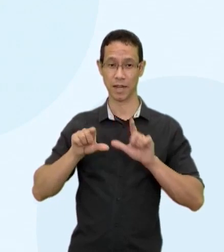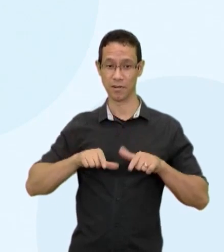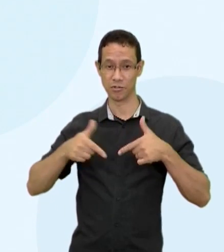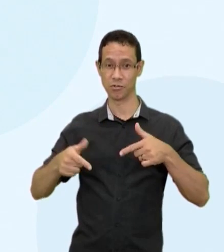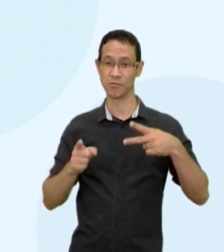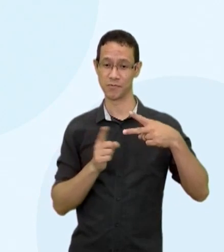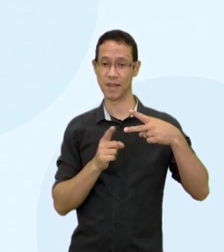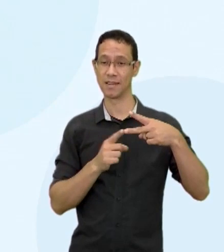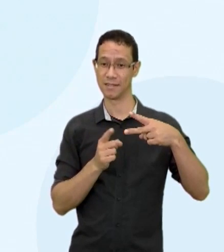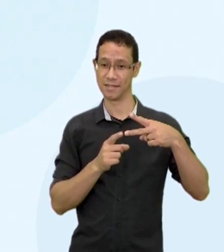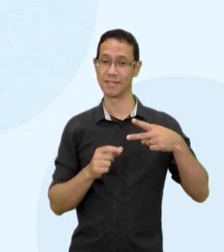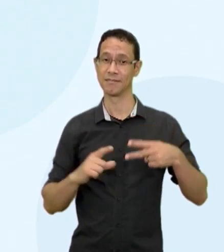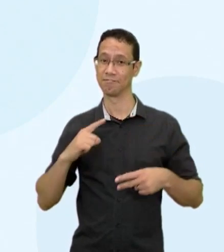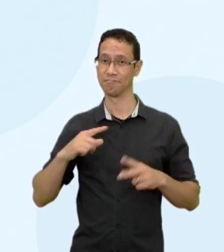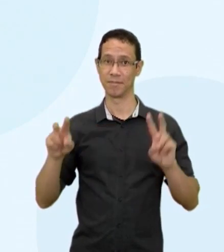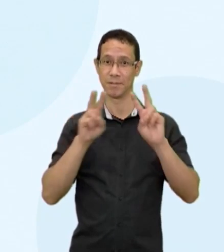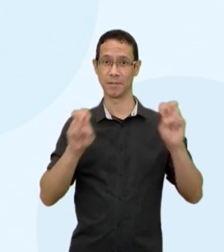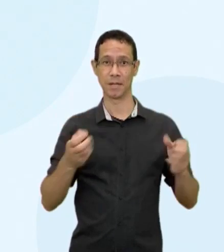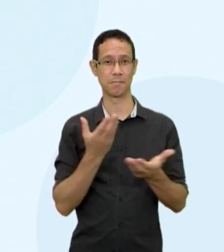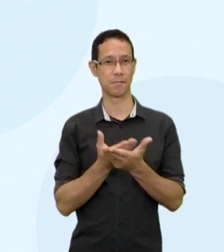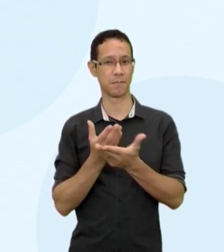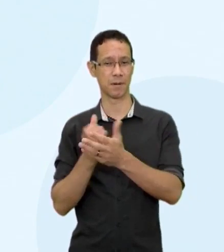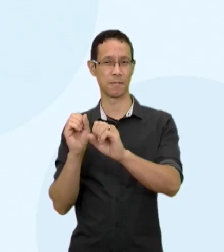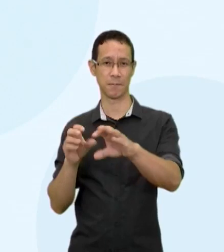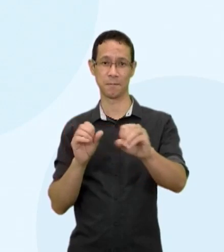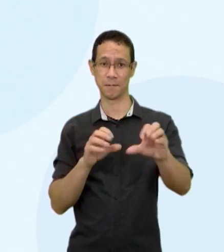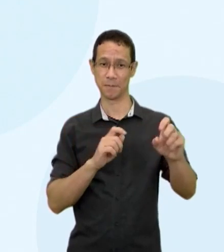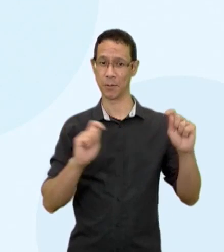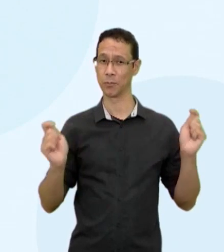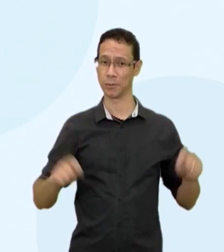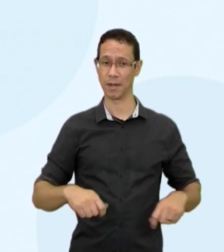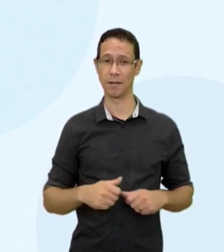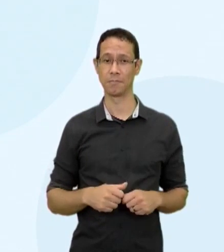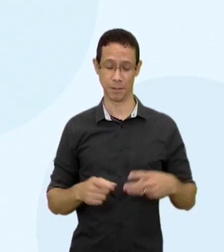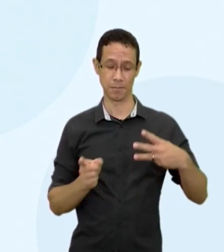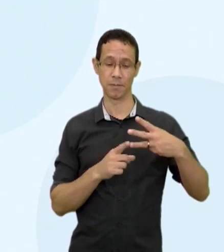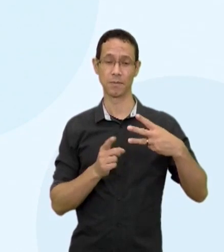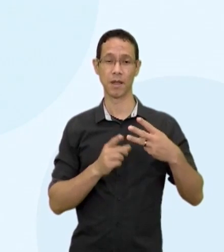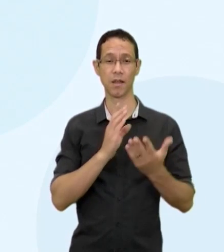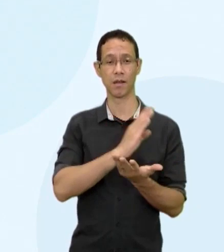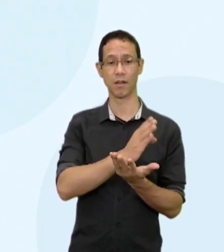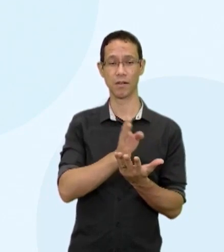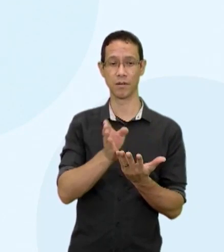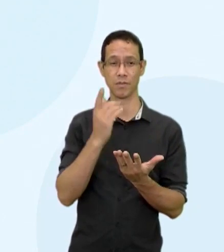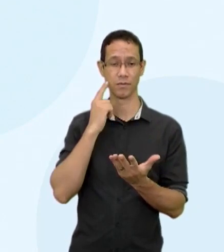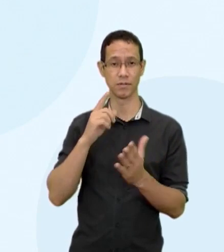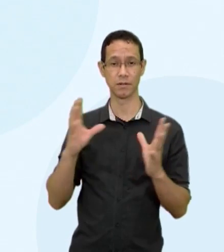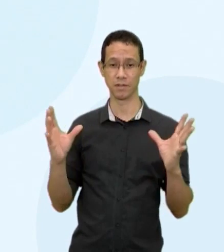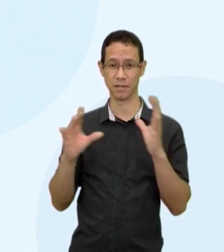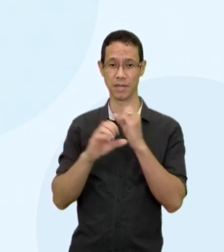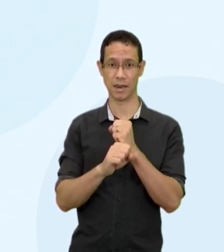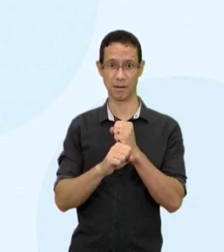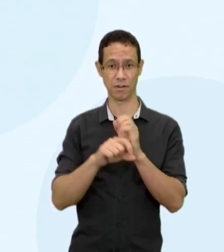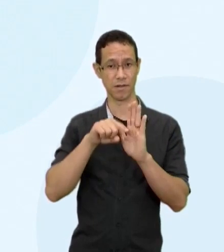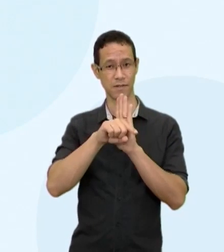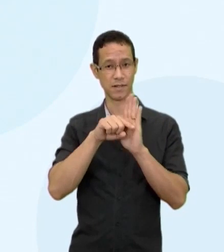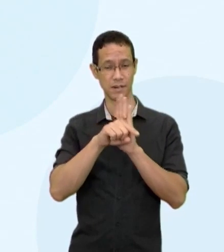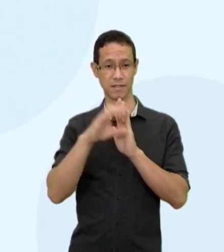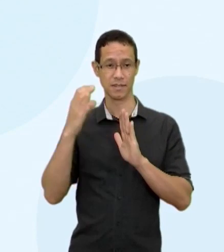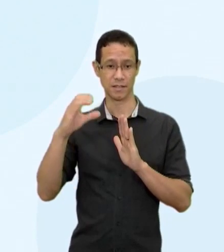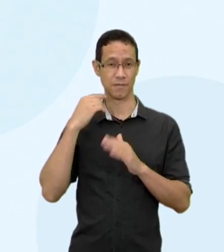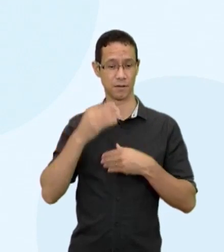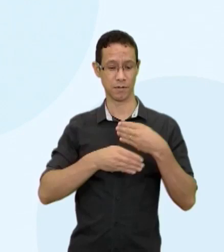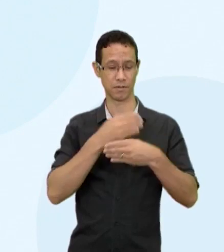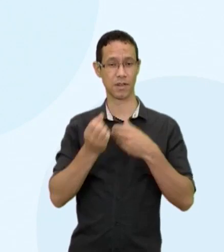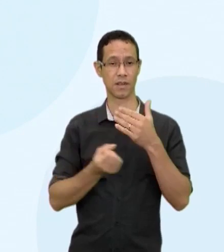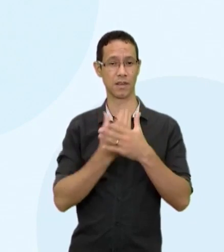aí só dá um tema para várias aulas. Várias aulas. E eixos integrados, que são investigação científica e processos